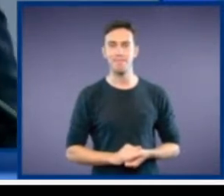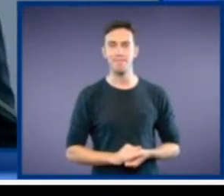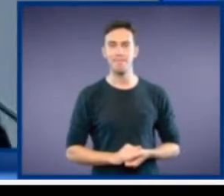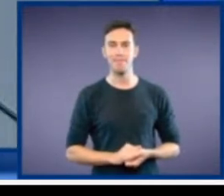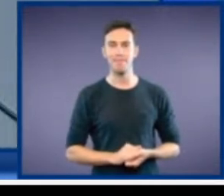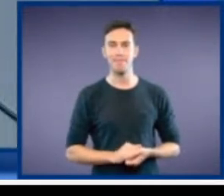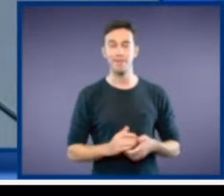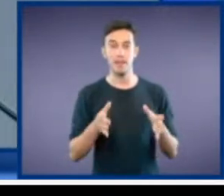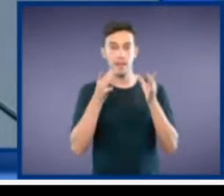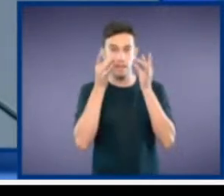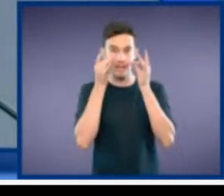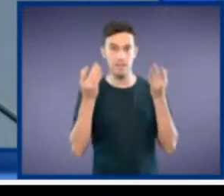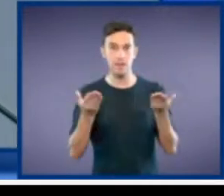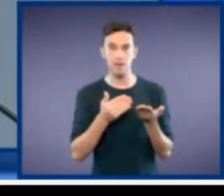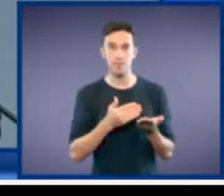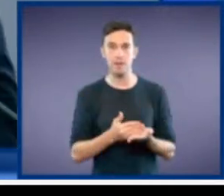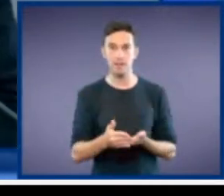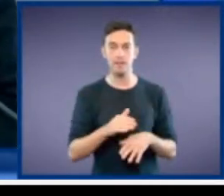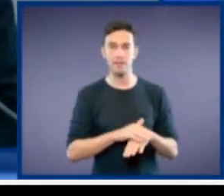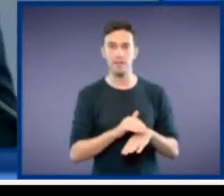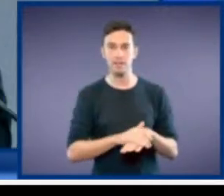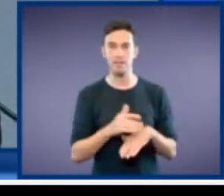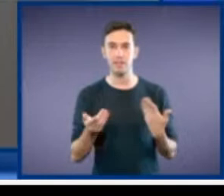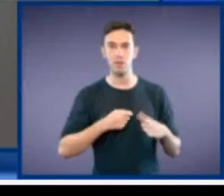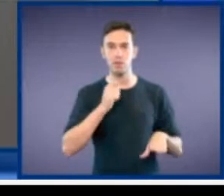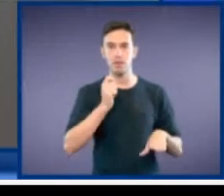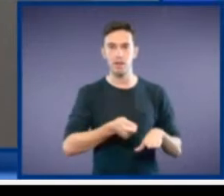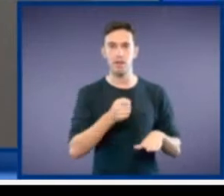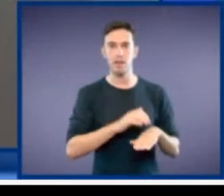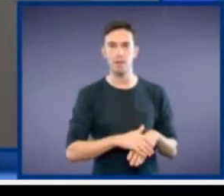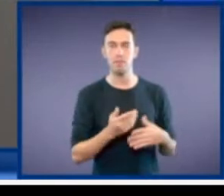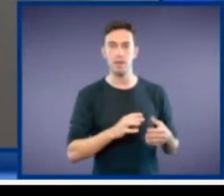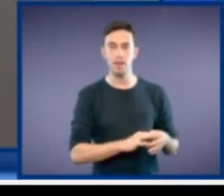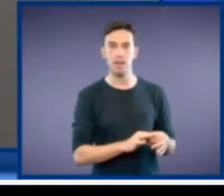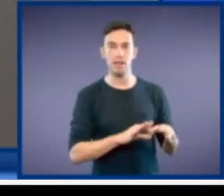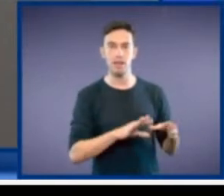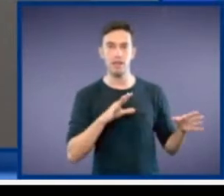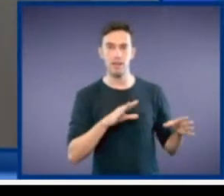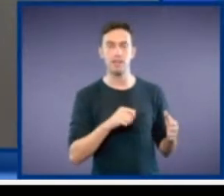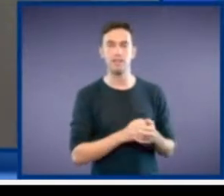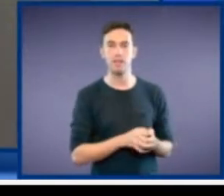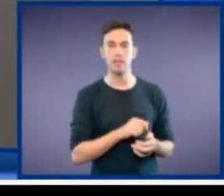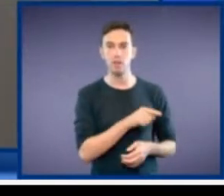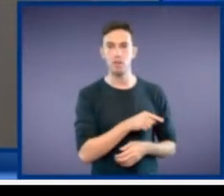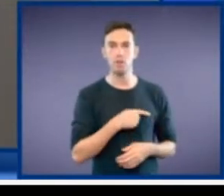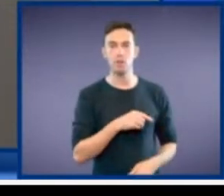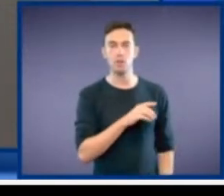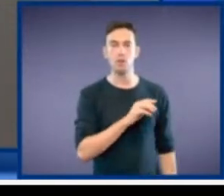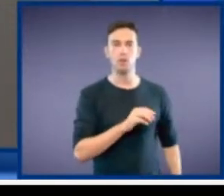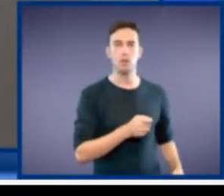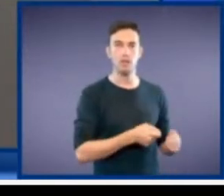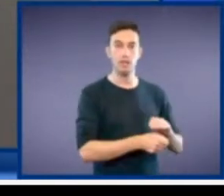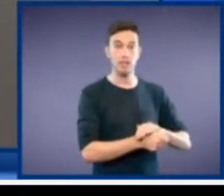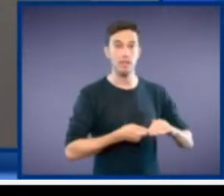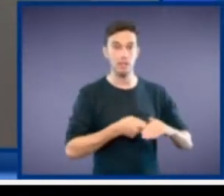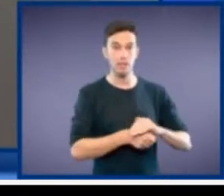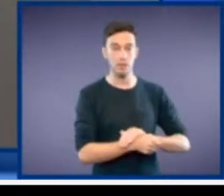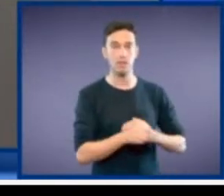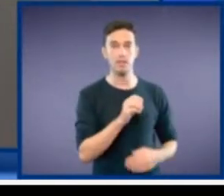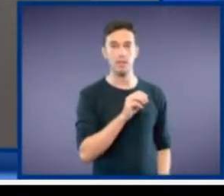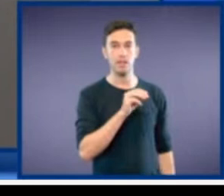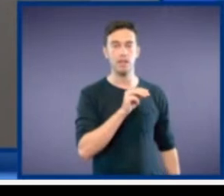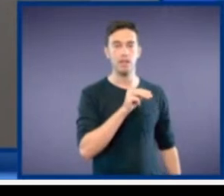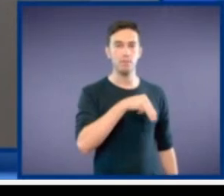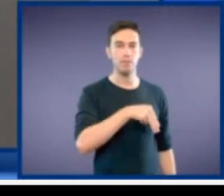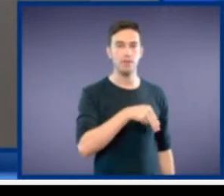Atenção, senhoras e senhores, para a realização da sessão pública do leilão para alienação das ações do capital social do veículo de desestatização MG Investimentos